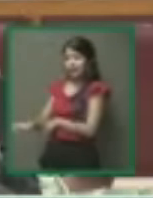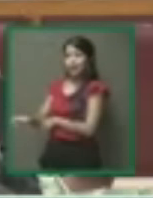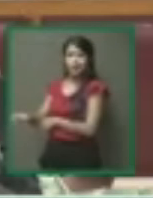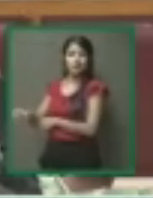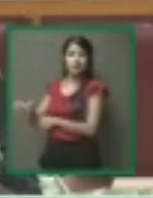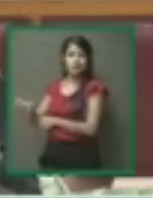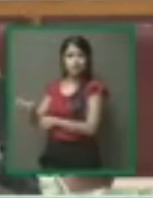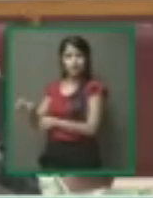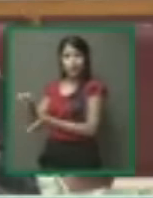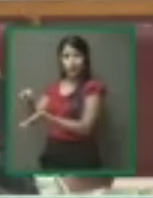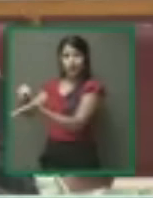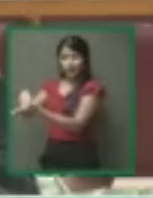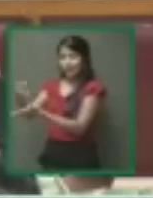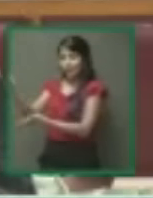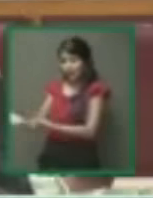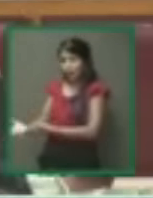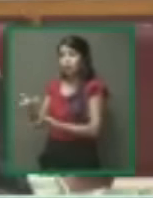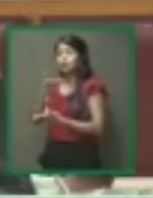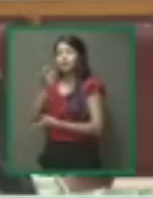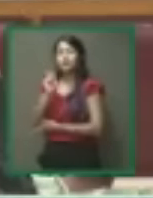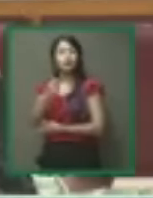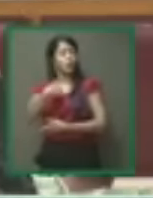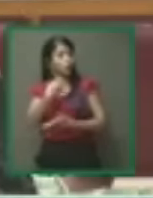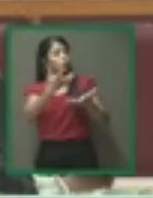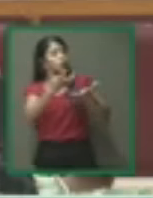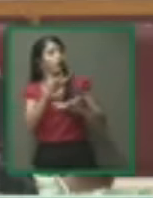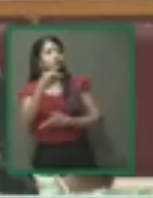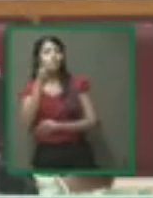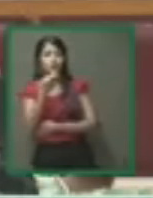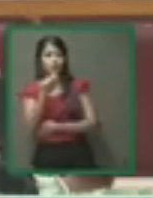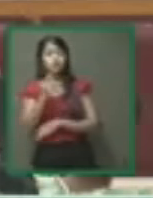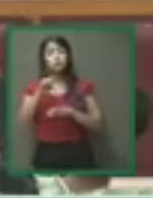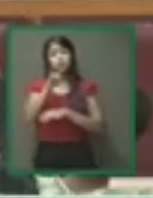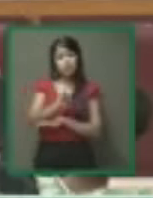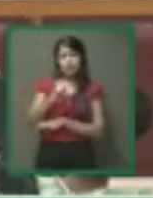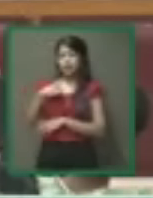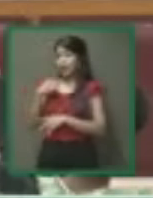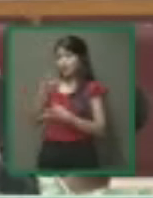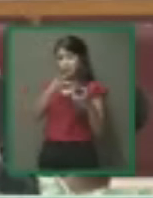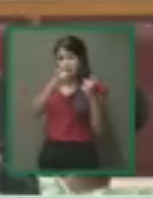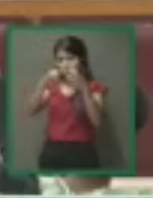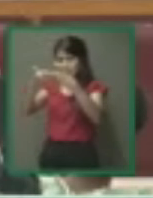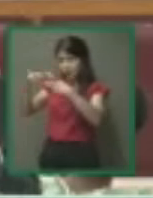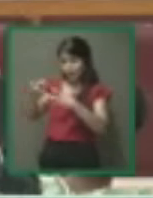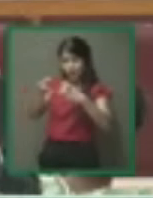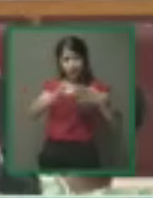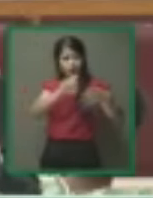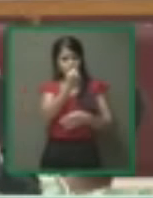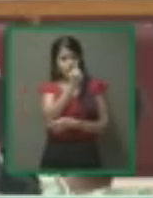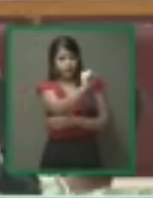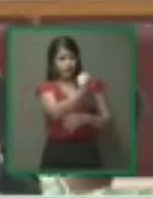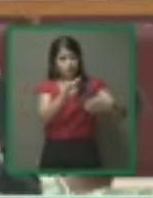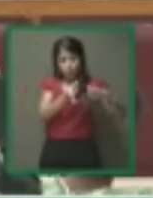no interrogatório, dizer: doutora, eu quero falar. Quando a gente percebe divergência entre a orientação da